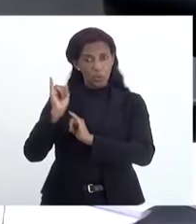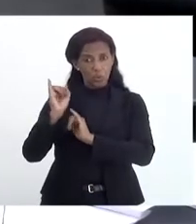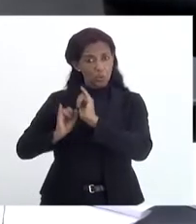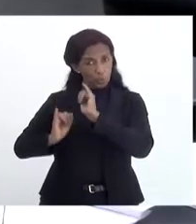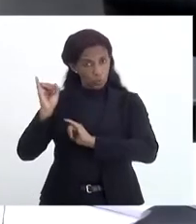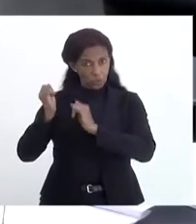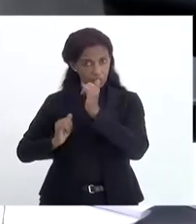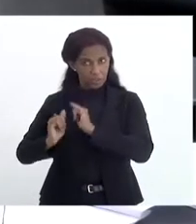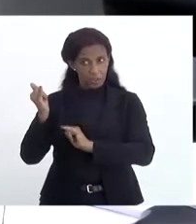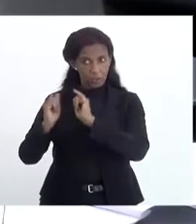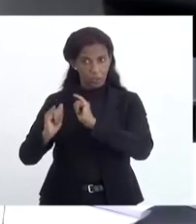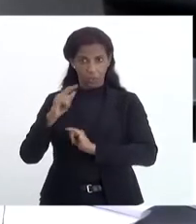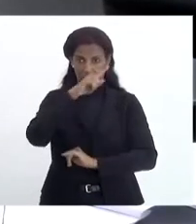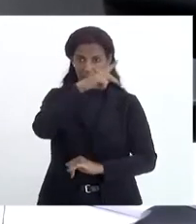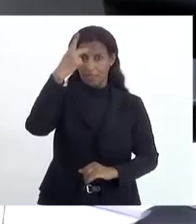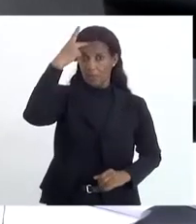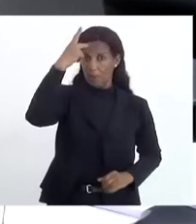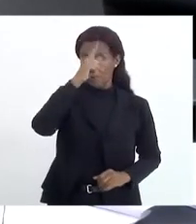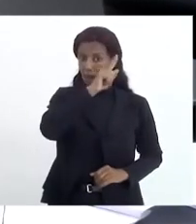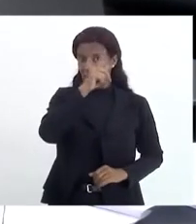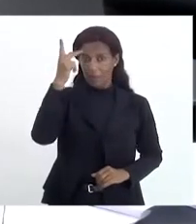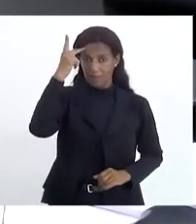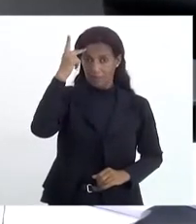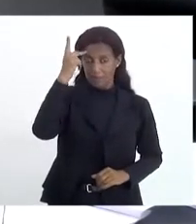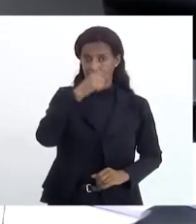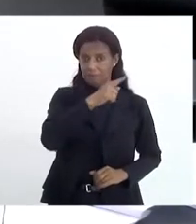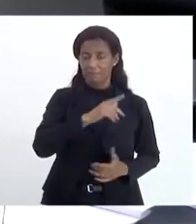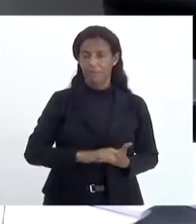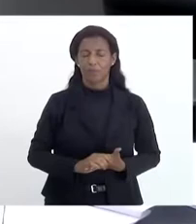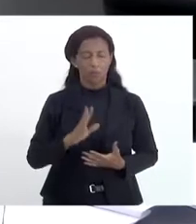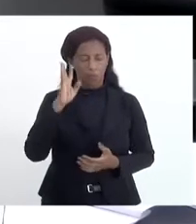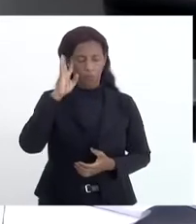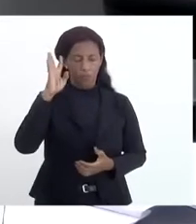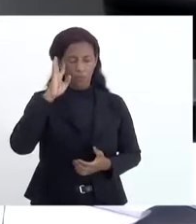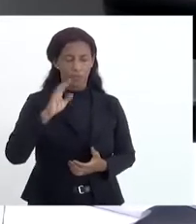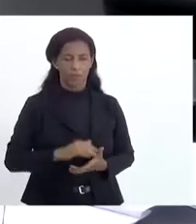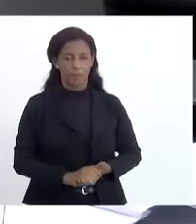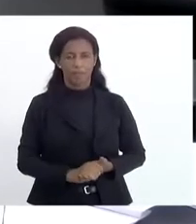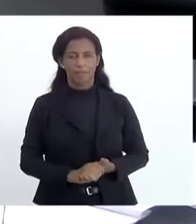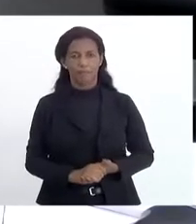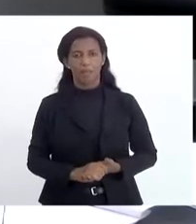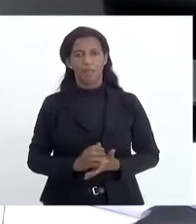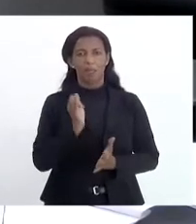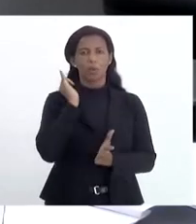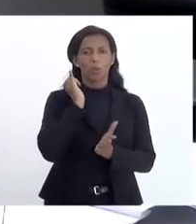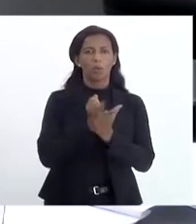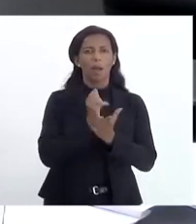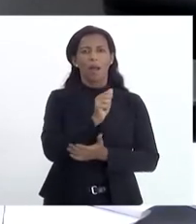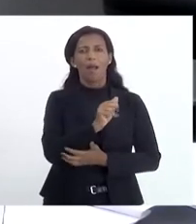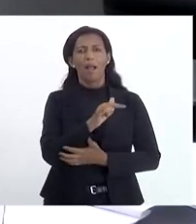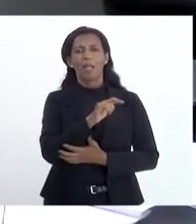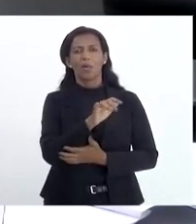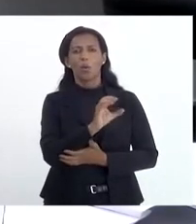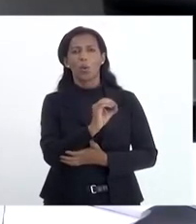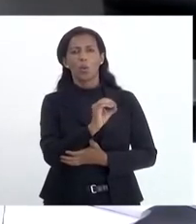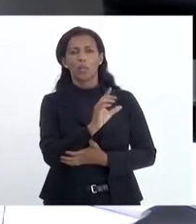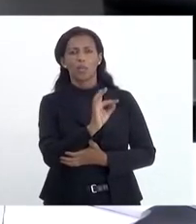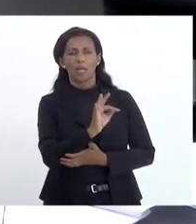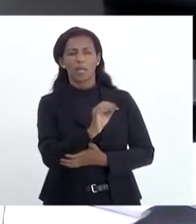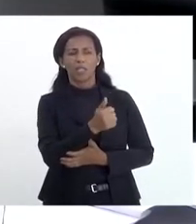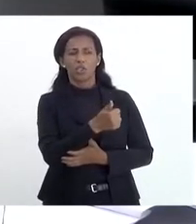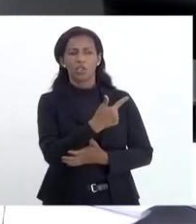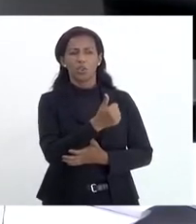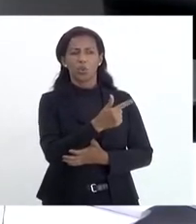Nossa. Lá. Uhum. Ela coloca, vamos imaginar, uma alíquota de 12 e vende aqui